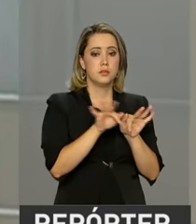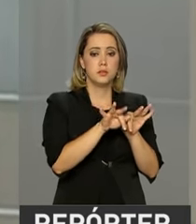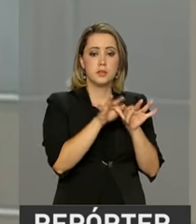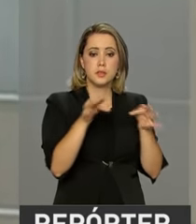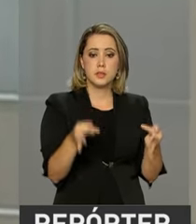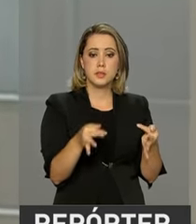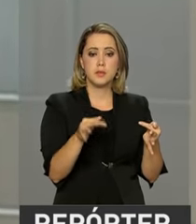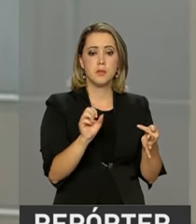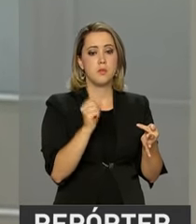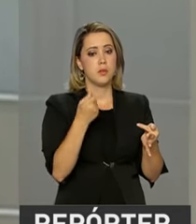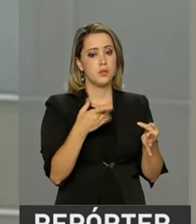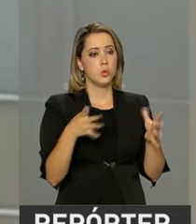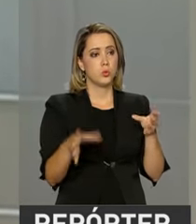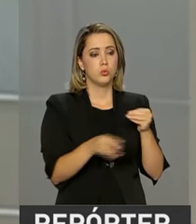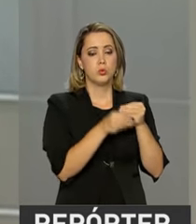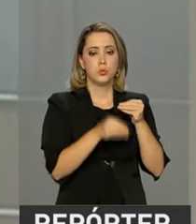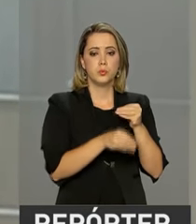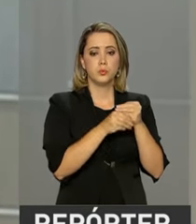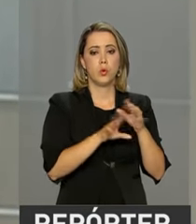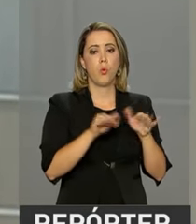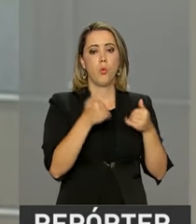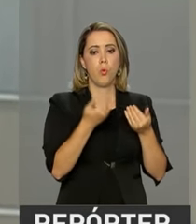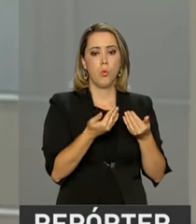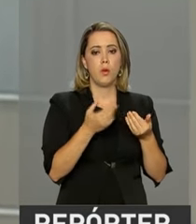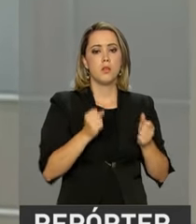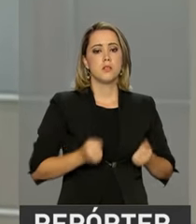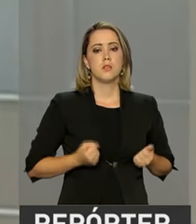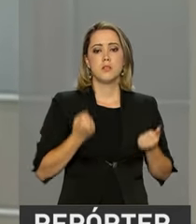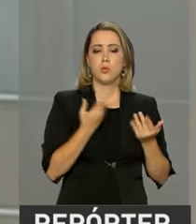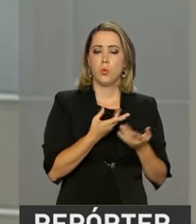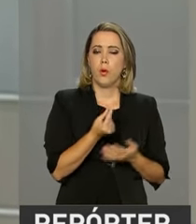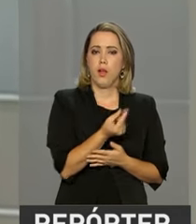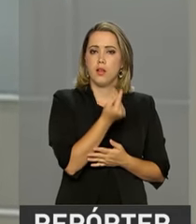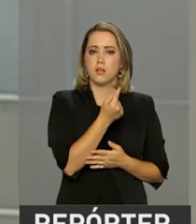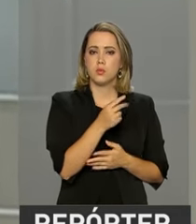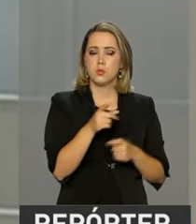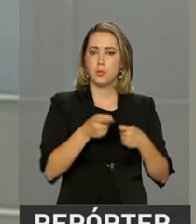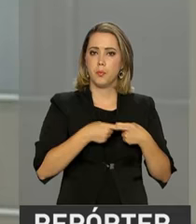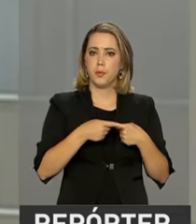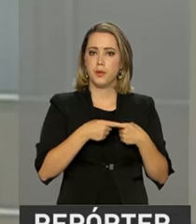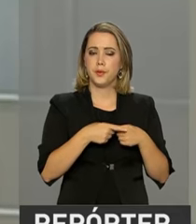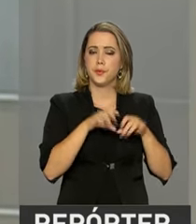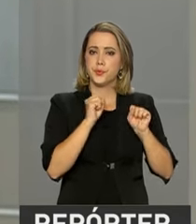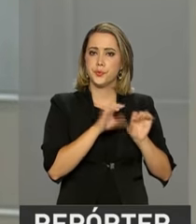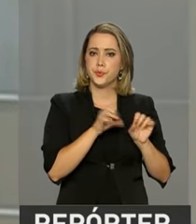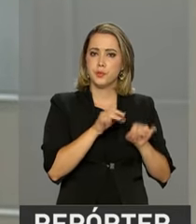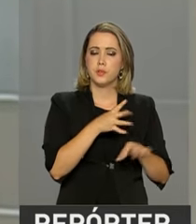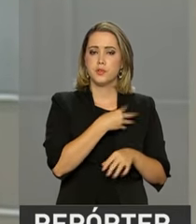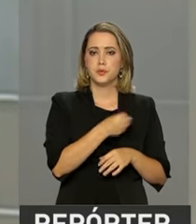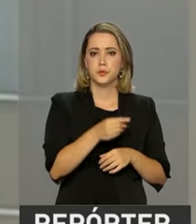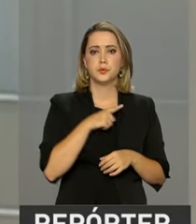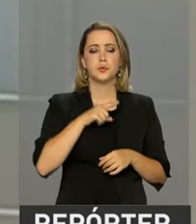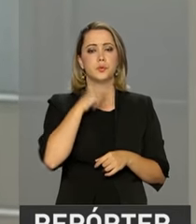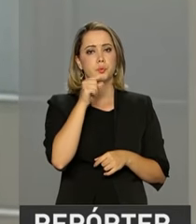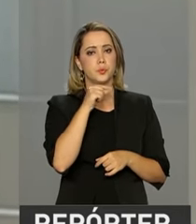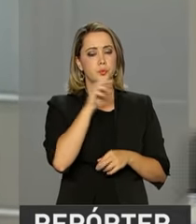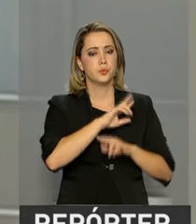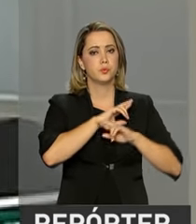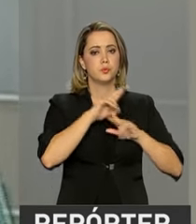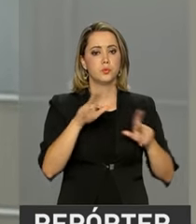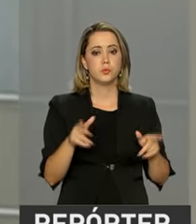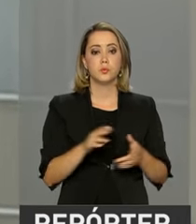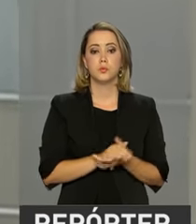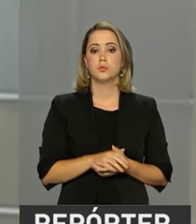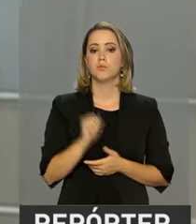ou a completa, as despesas médicas que ele pode utilizar, a educação com os filhos. Então, nós recebemos vários atendimentos com dúvidas diversas.